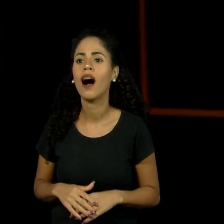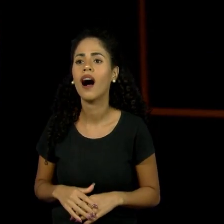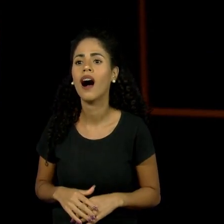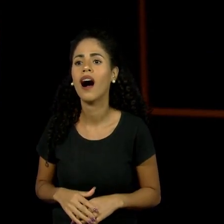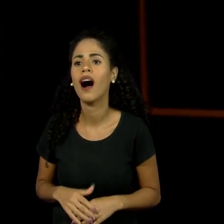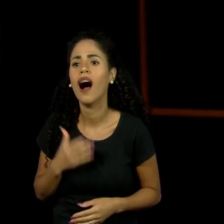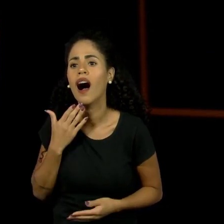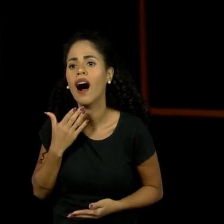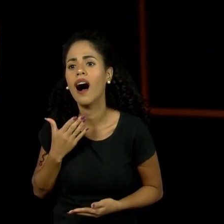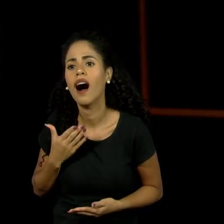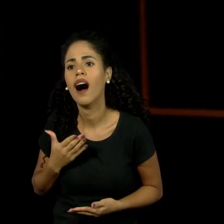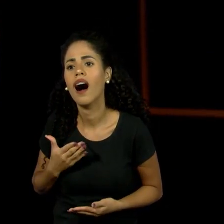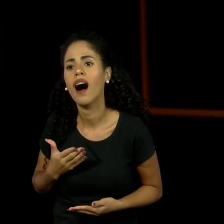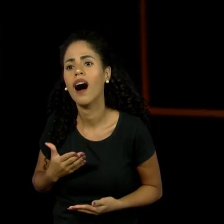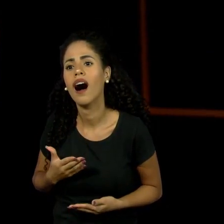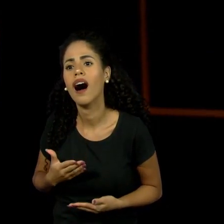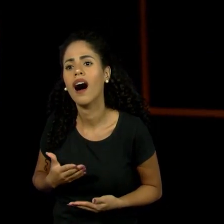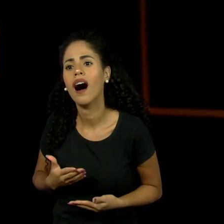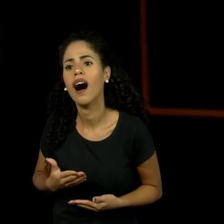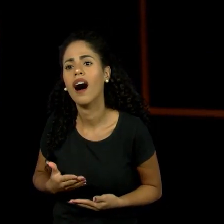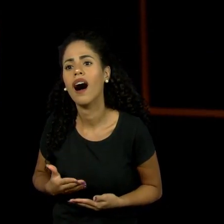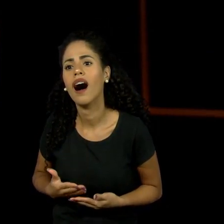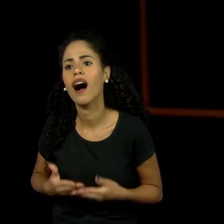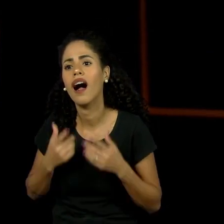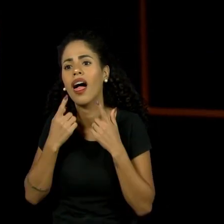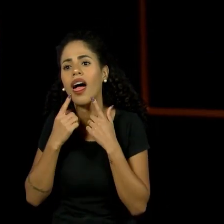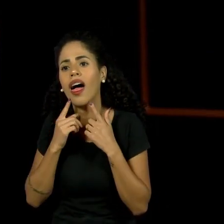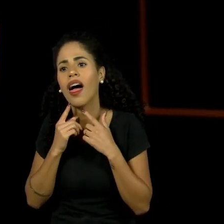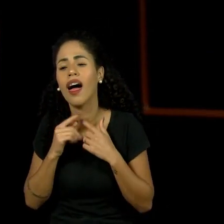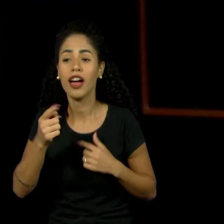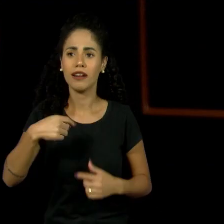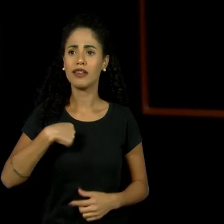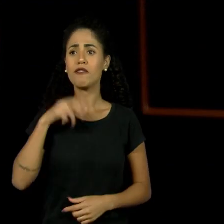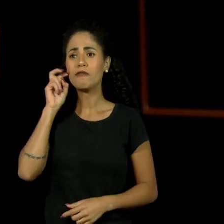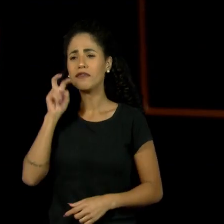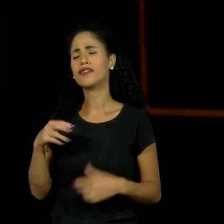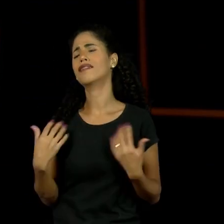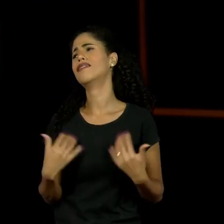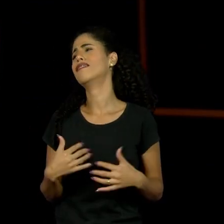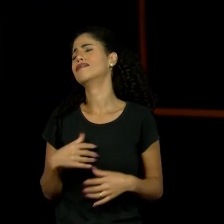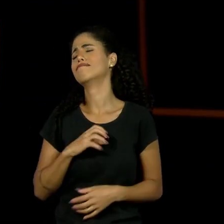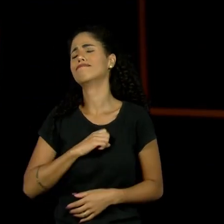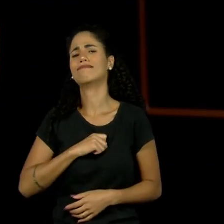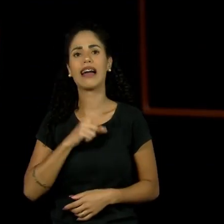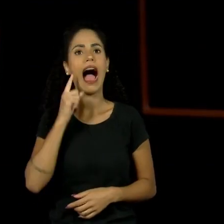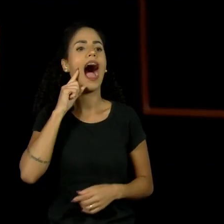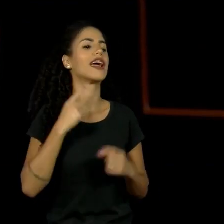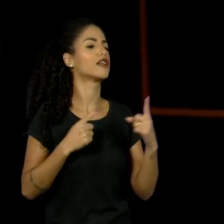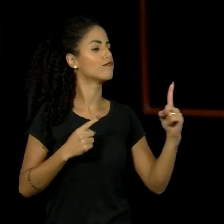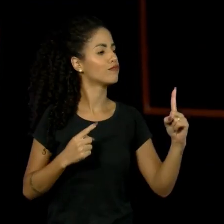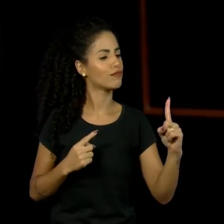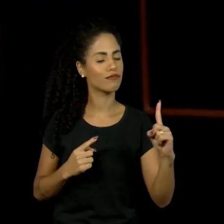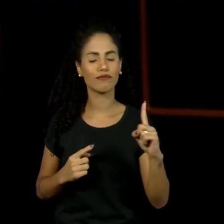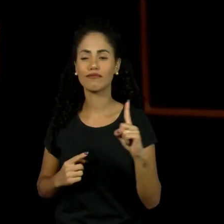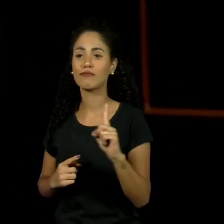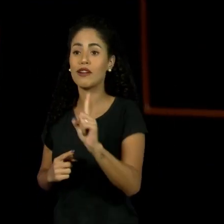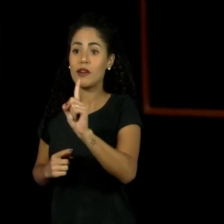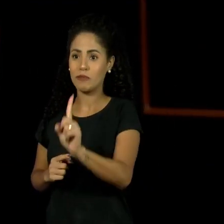Piazzolla tocando assim. Aí acabou a passagem de som, ele desceu, sentou do meu